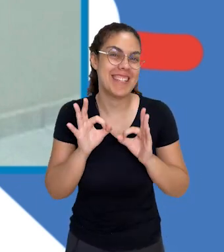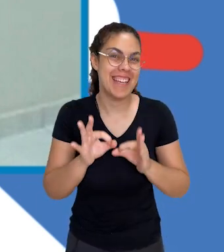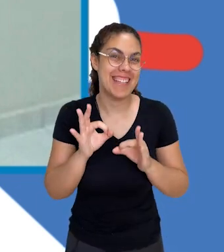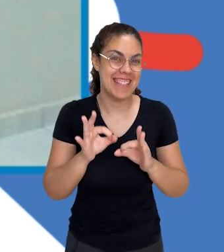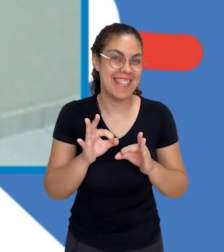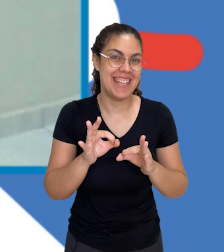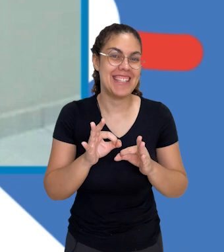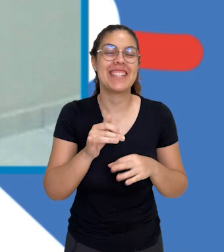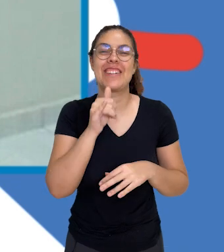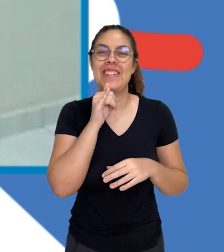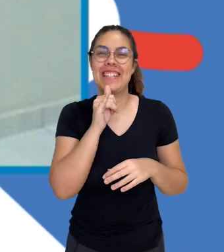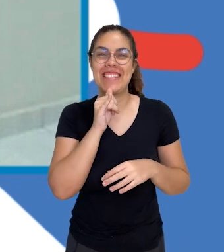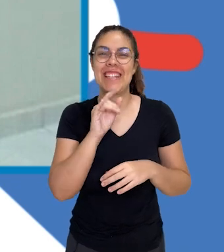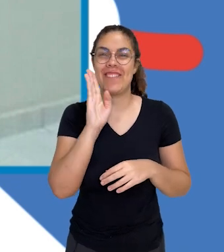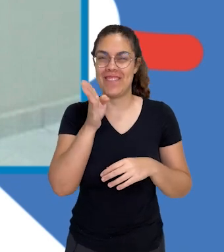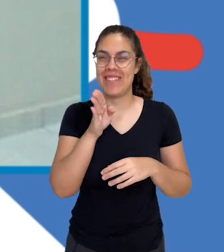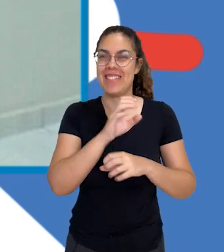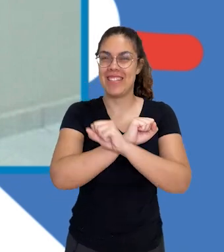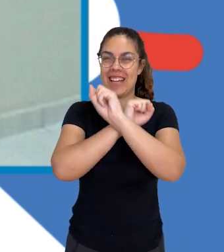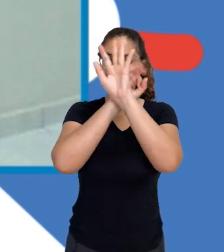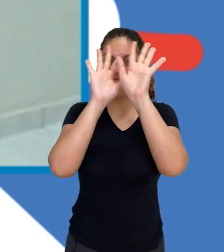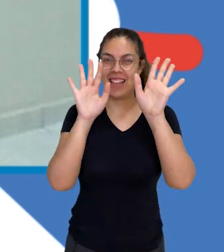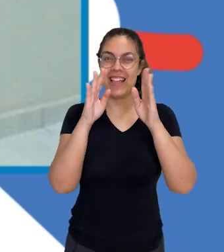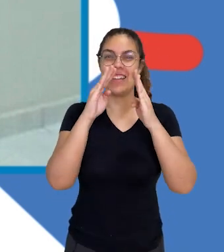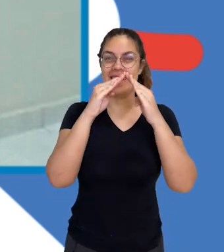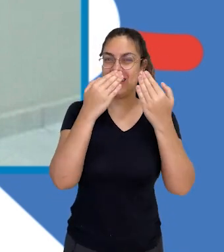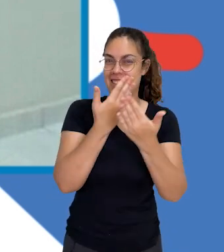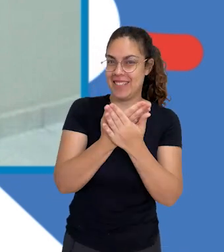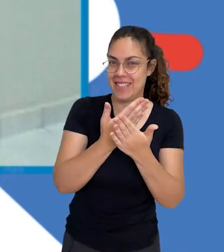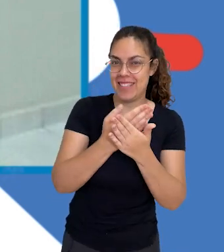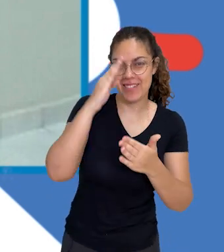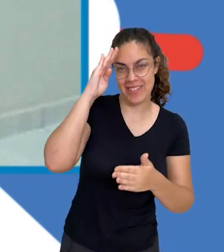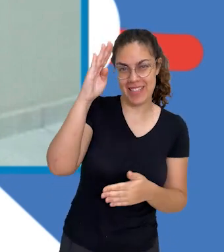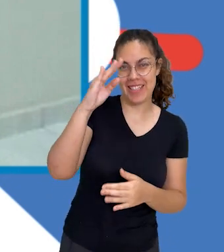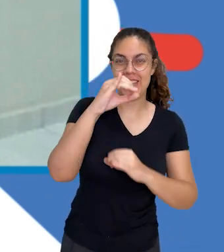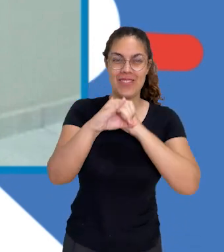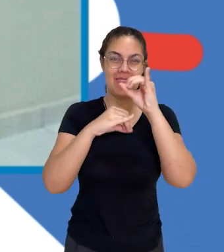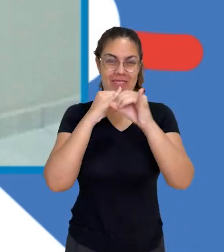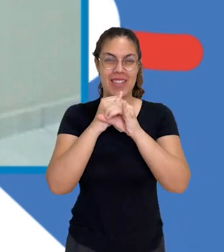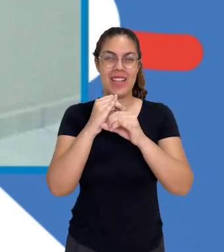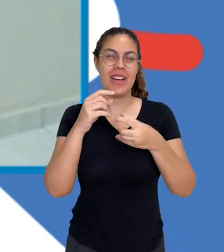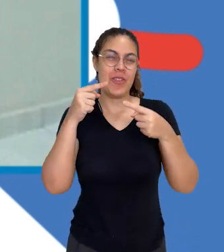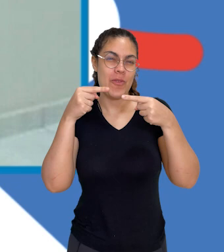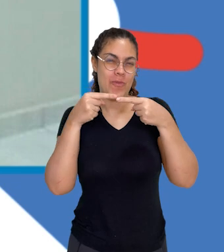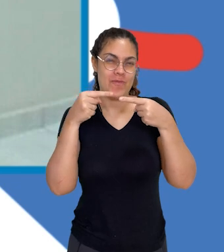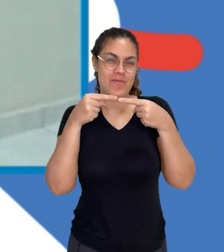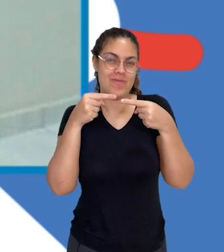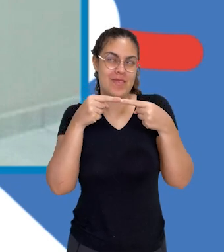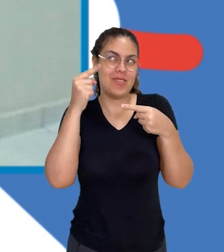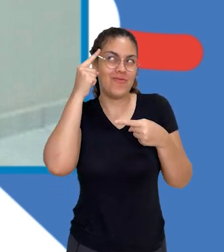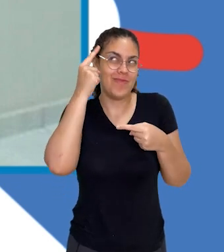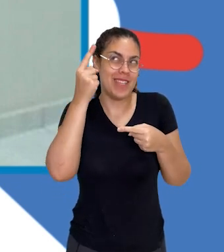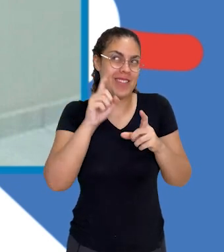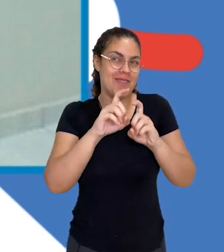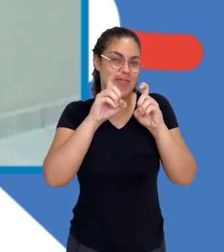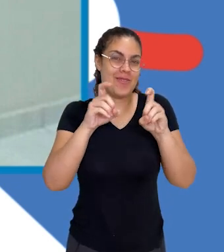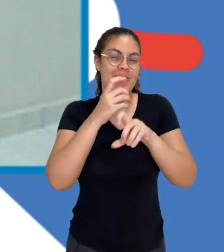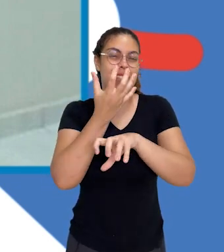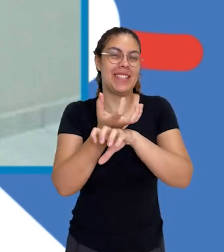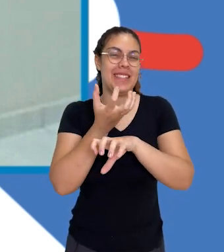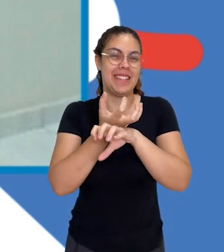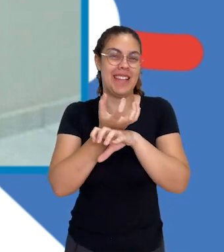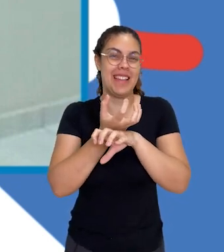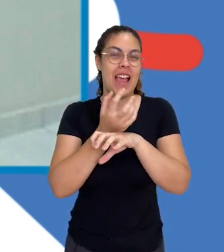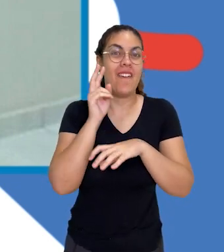que com esses modelos você já pode brilhar em sua sala de aula híbrida combinando o pensamento computacional com o conteúdo